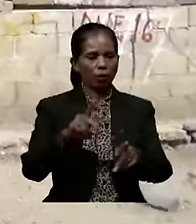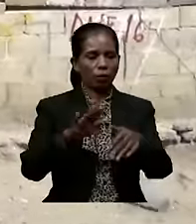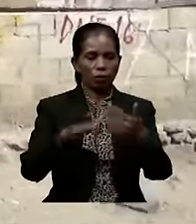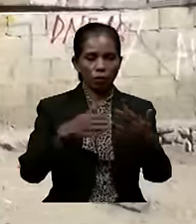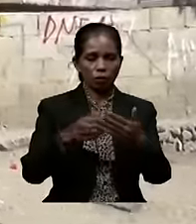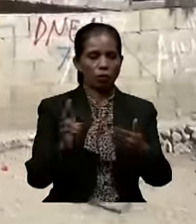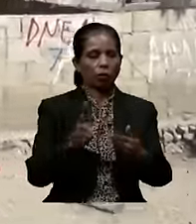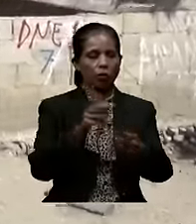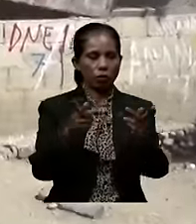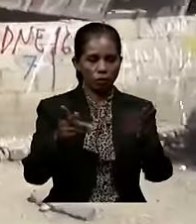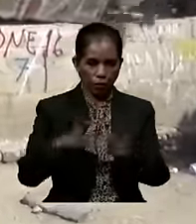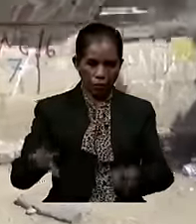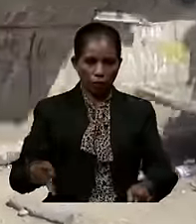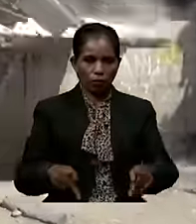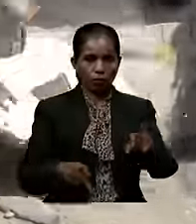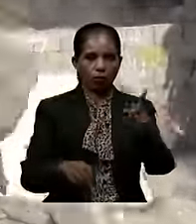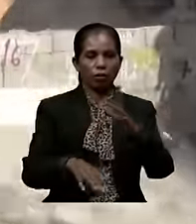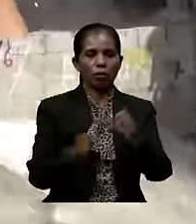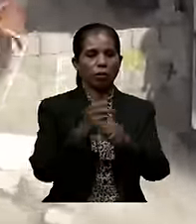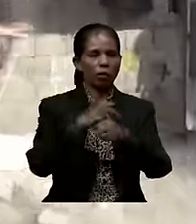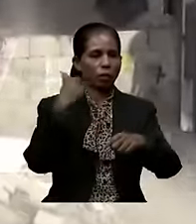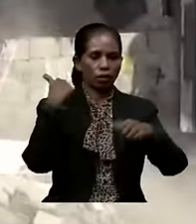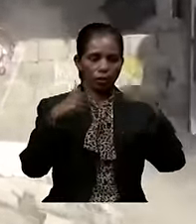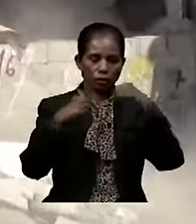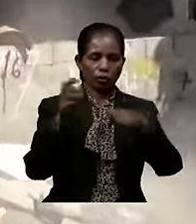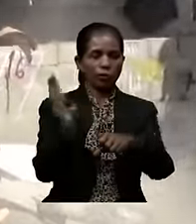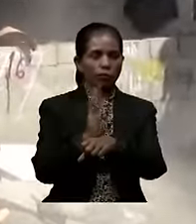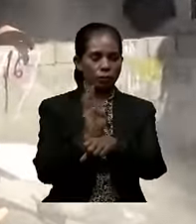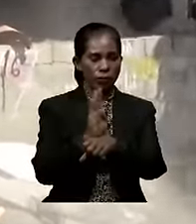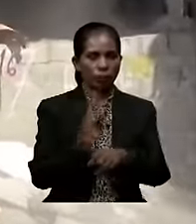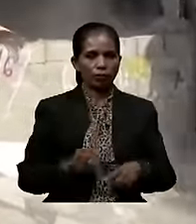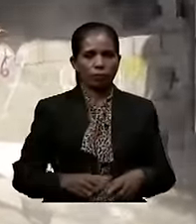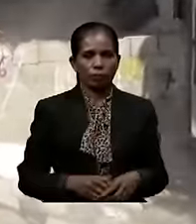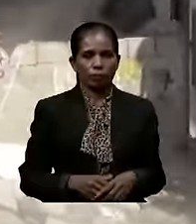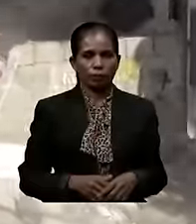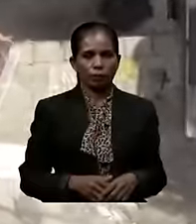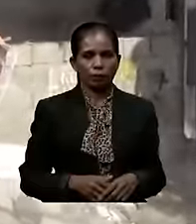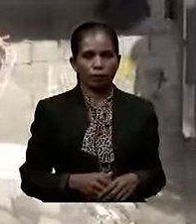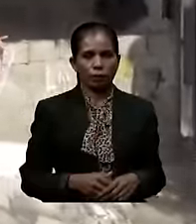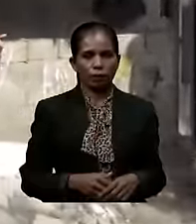Sira usa espaço público, o de halau atividade de negócio. Santina de Jesus, Marito da Costa, GMN.